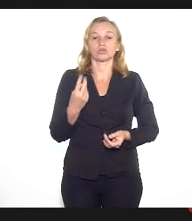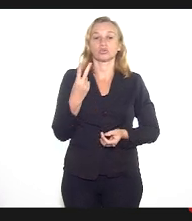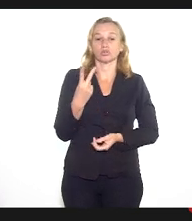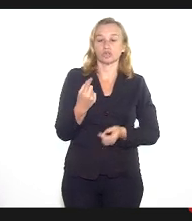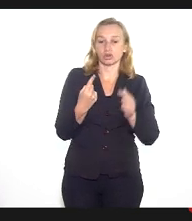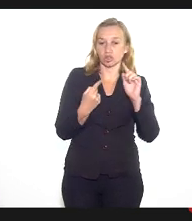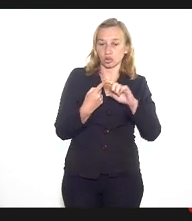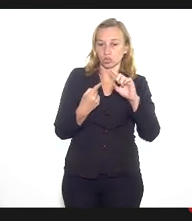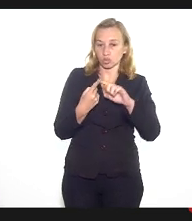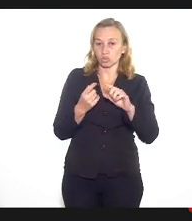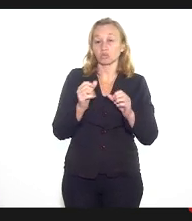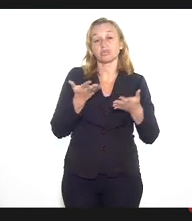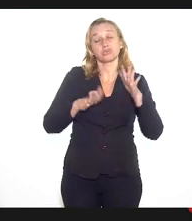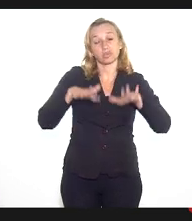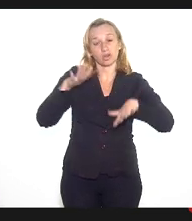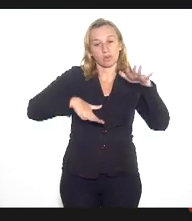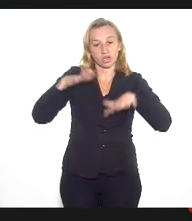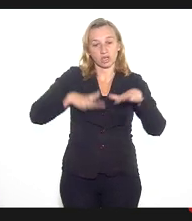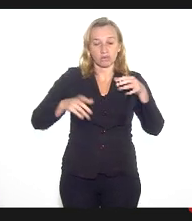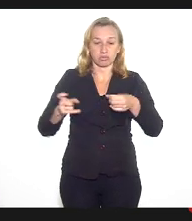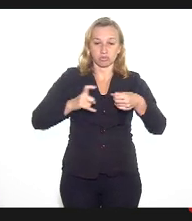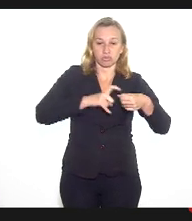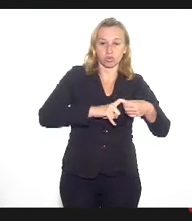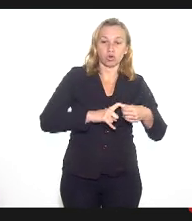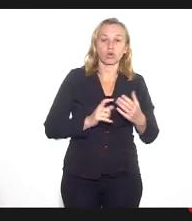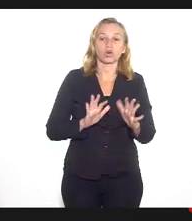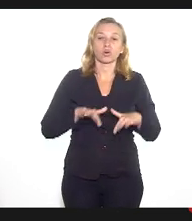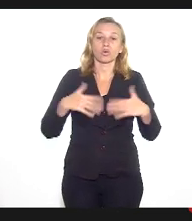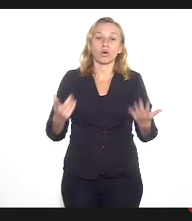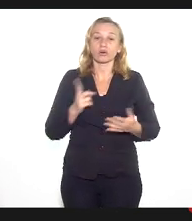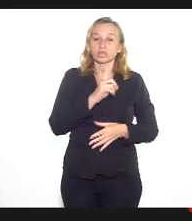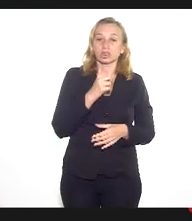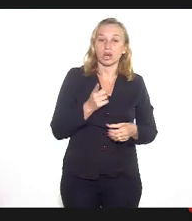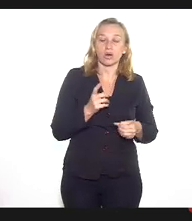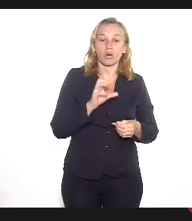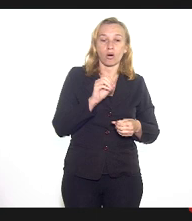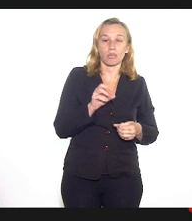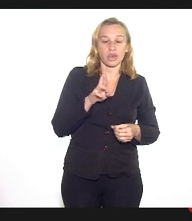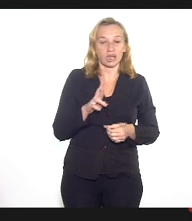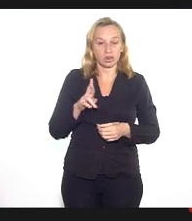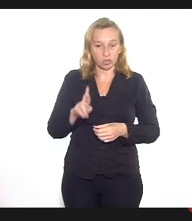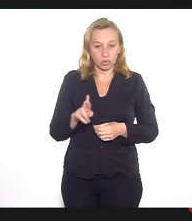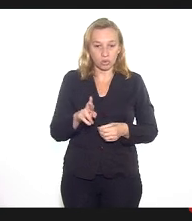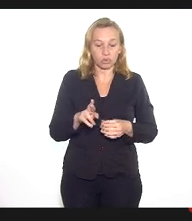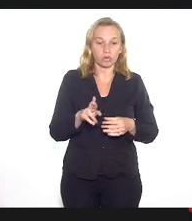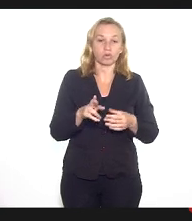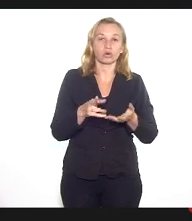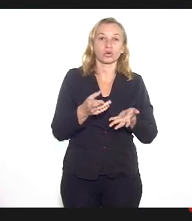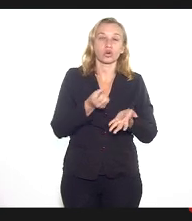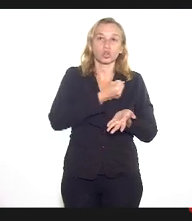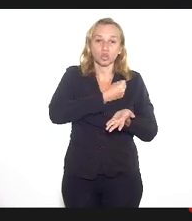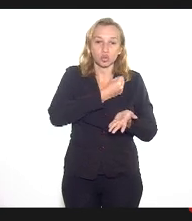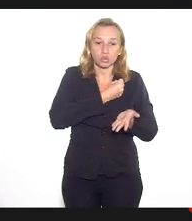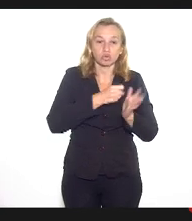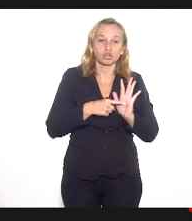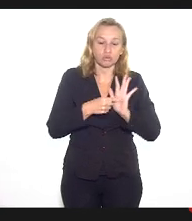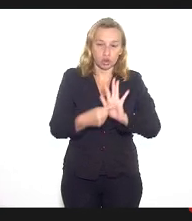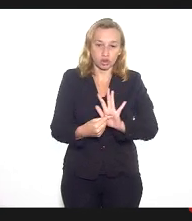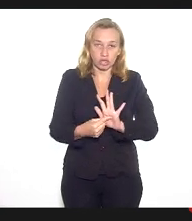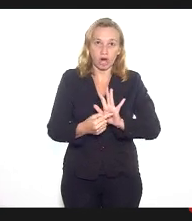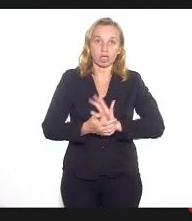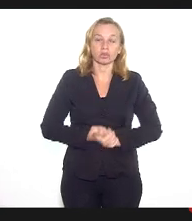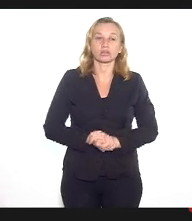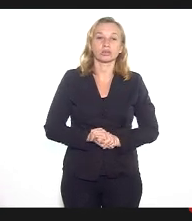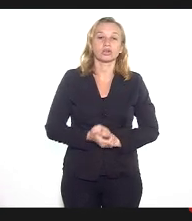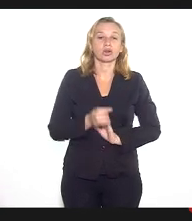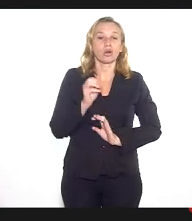alternativa, dependendo do consórcio, no qual os não operadores, em função dos dados fornecidos e critérios oferecidos